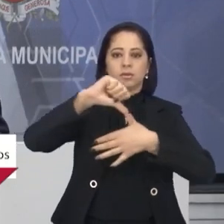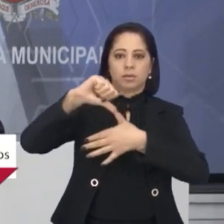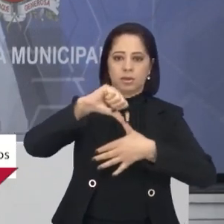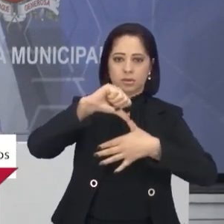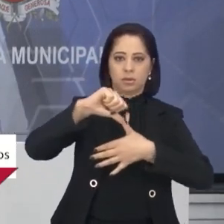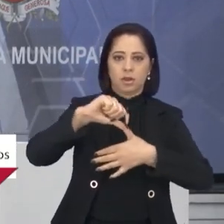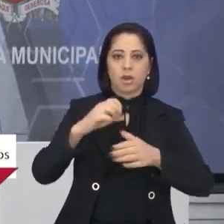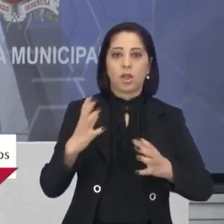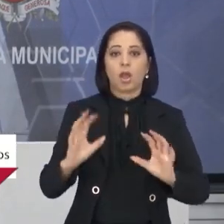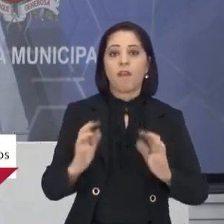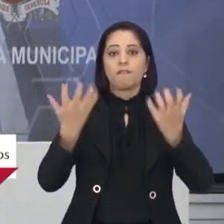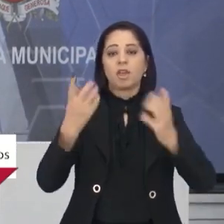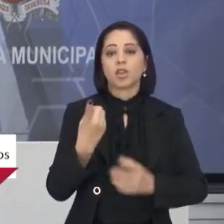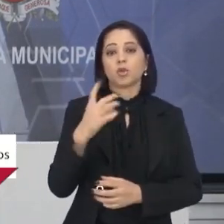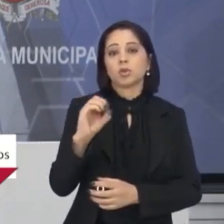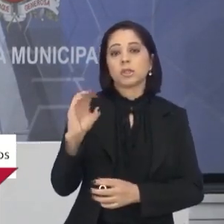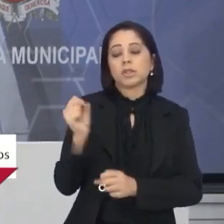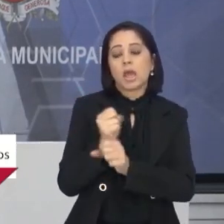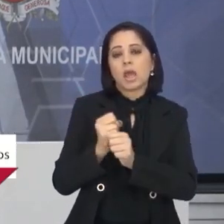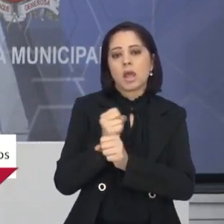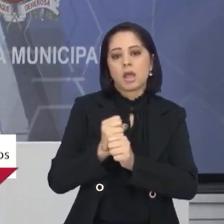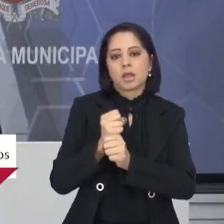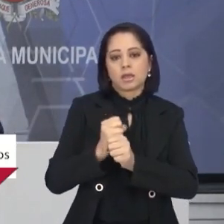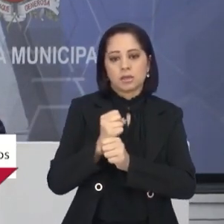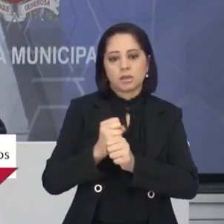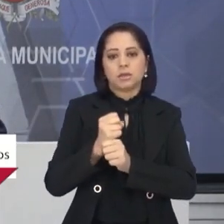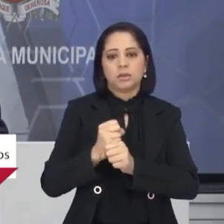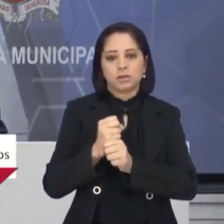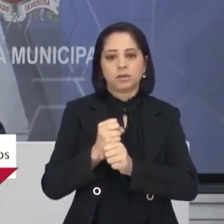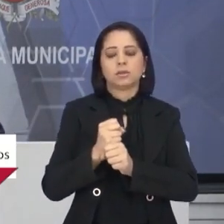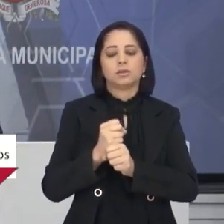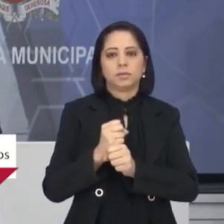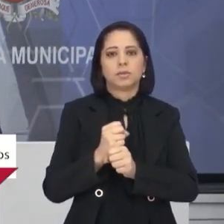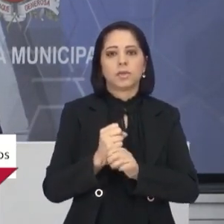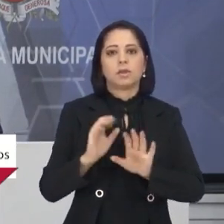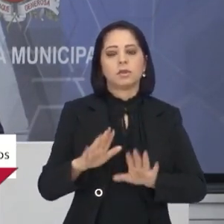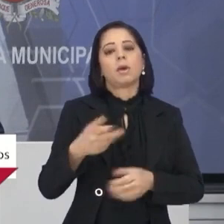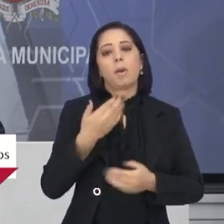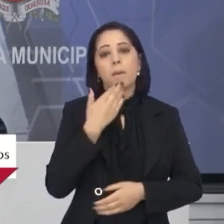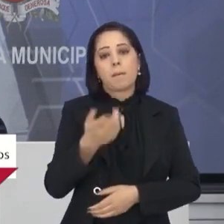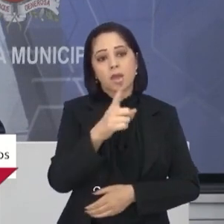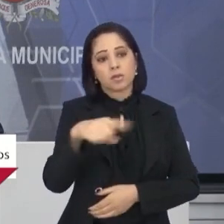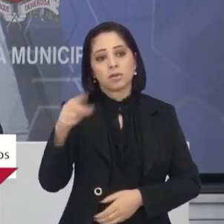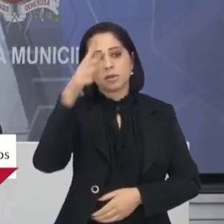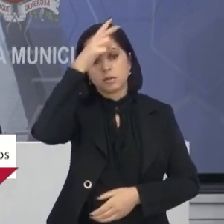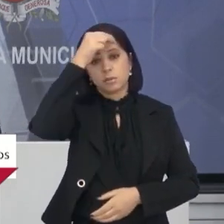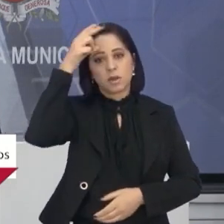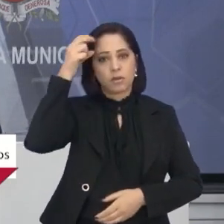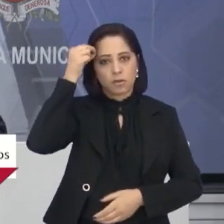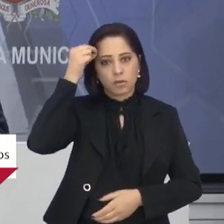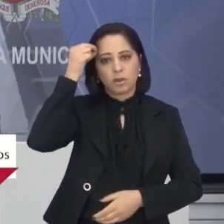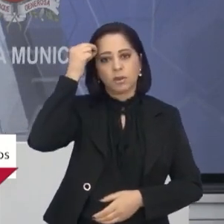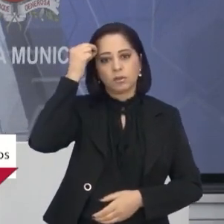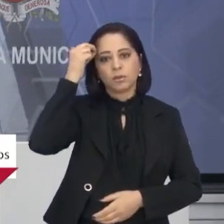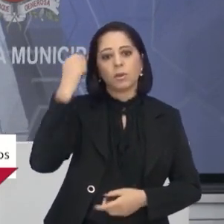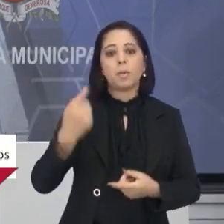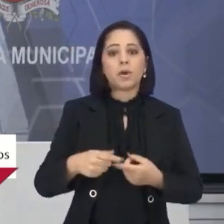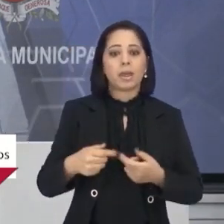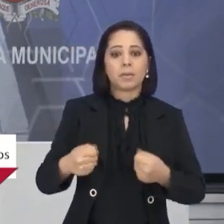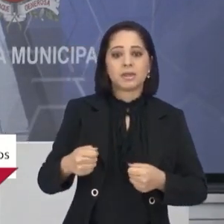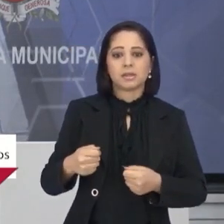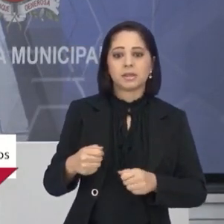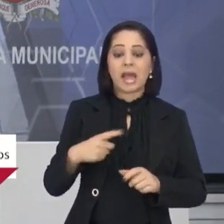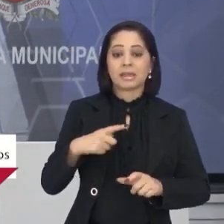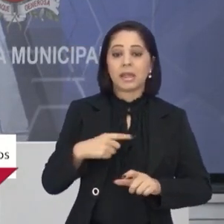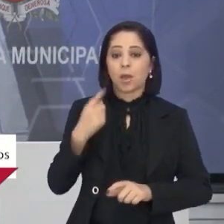Paulo e porque eu reforço que os nossos presidentes de câmaras que os nossos prefeitos e prefeitas peguem esse convite Porque aqui no cantinho há